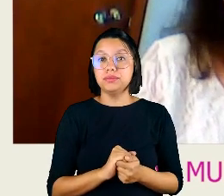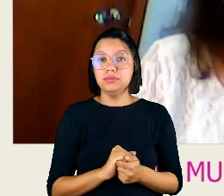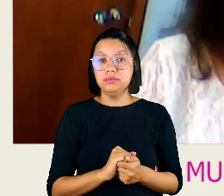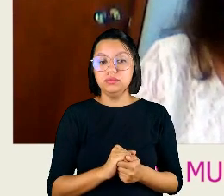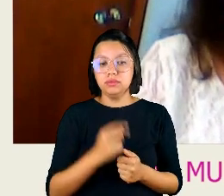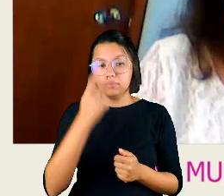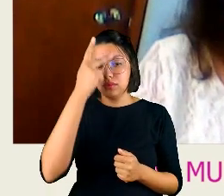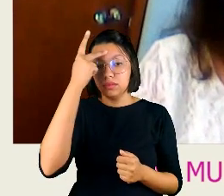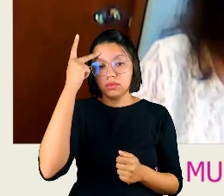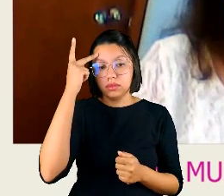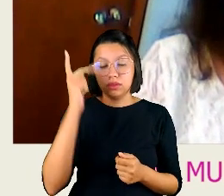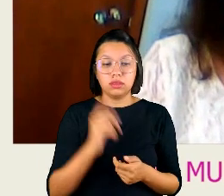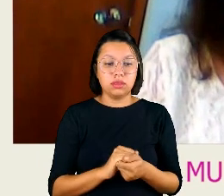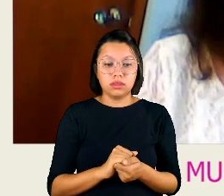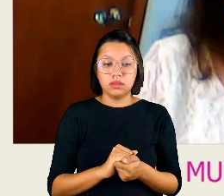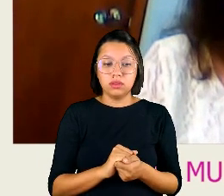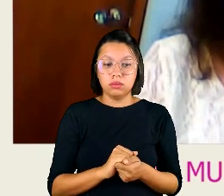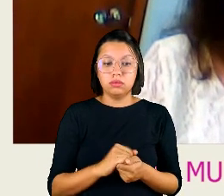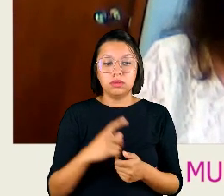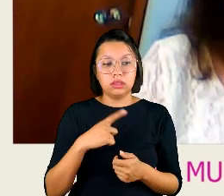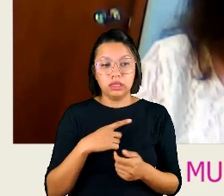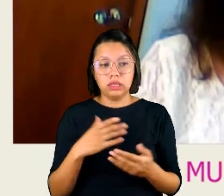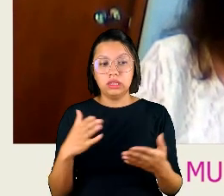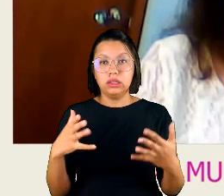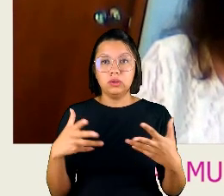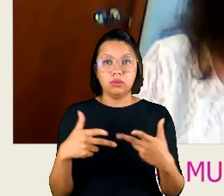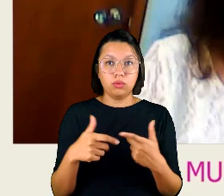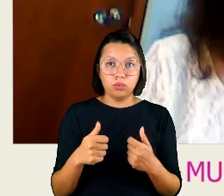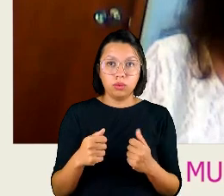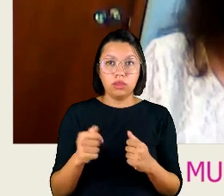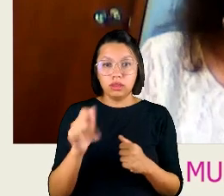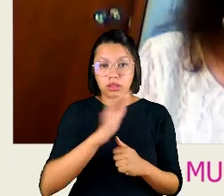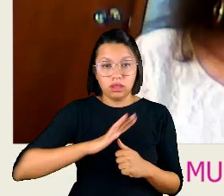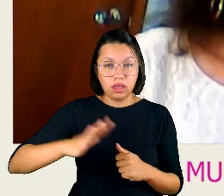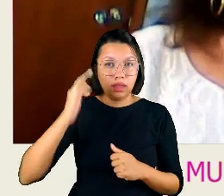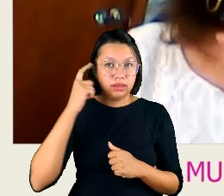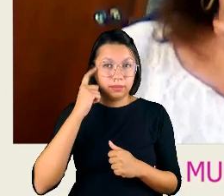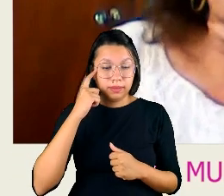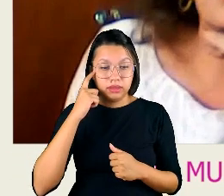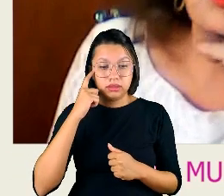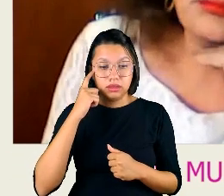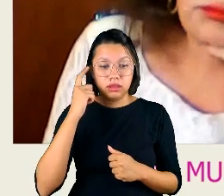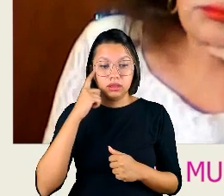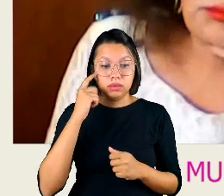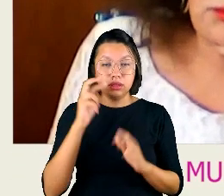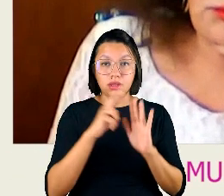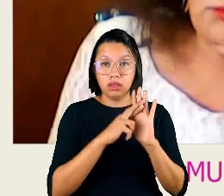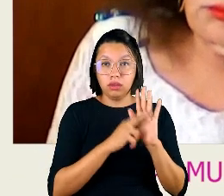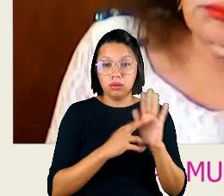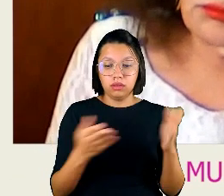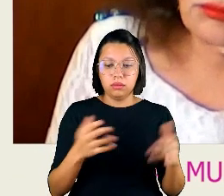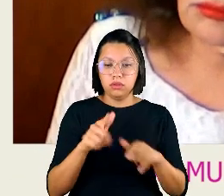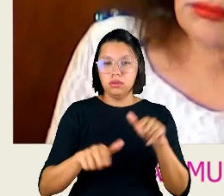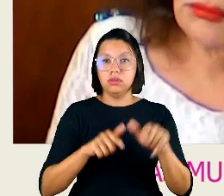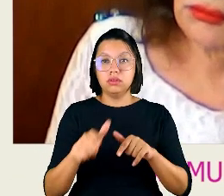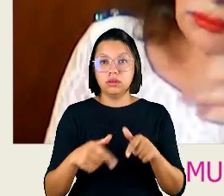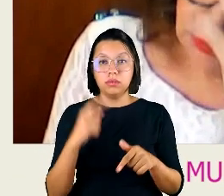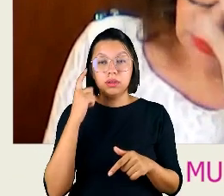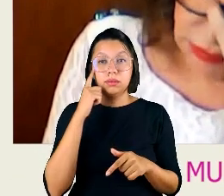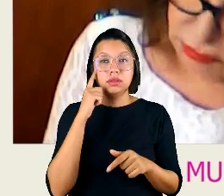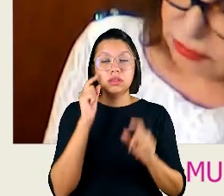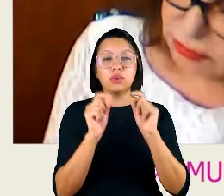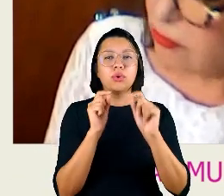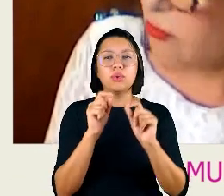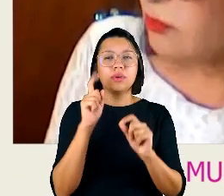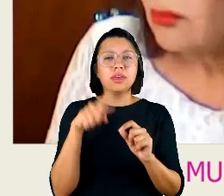acho que aí tem toda essa esfera a ser pensada, pensar na regulamentação desse trabalho, pensar o que é trabalhar